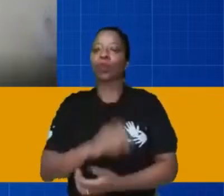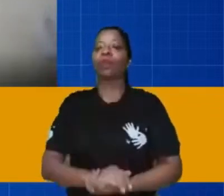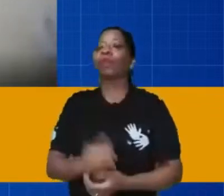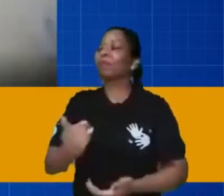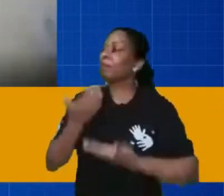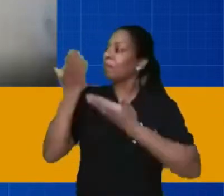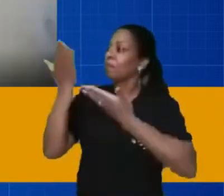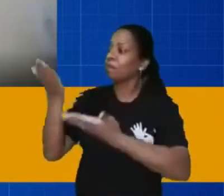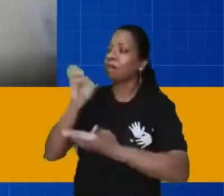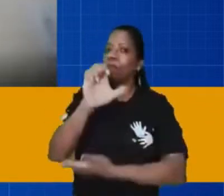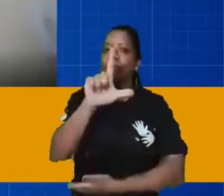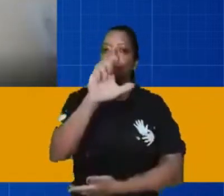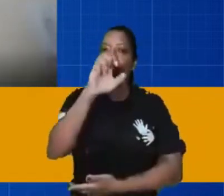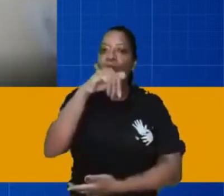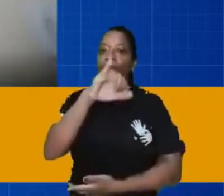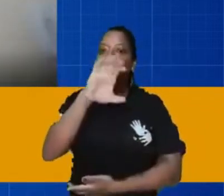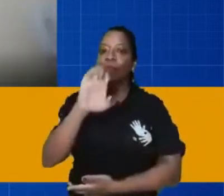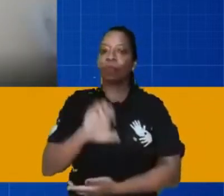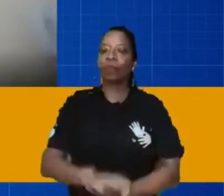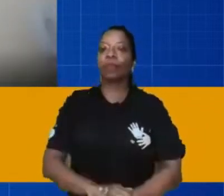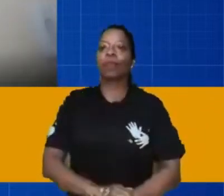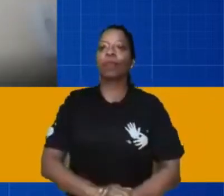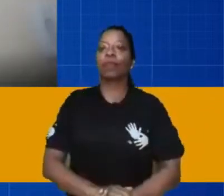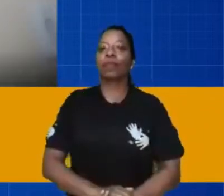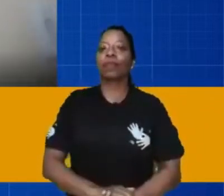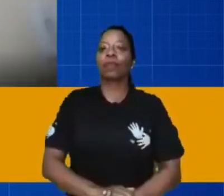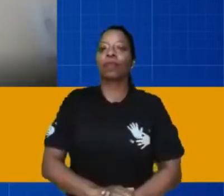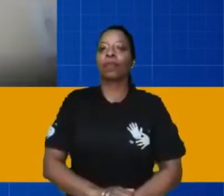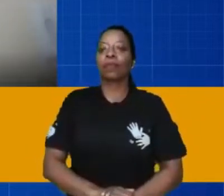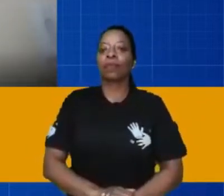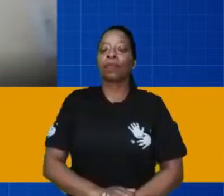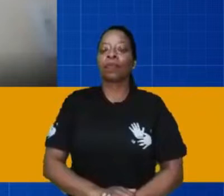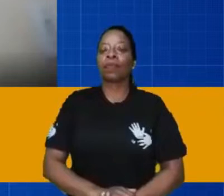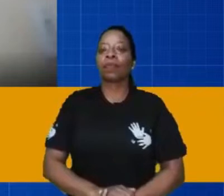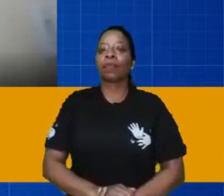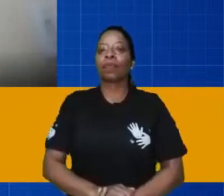certo? Passo agora a palavra, então, para minha colega Helenice.